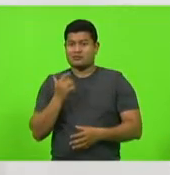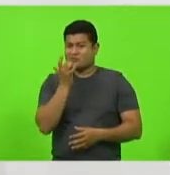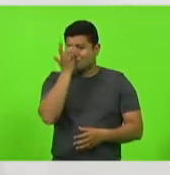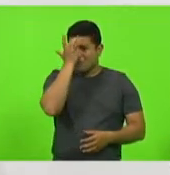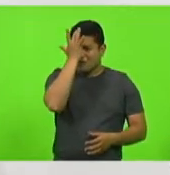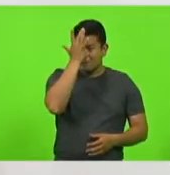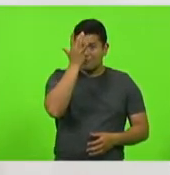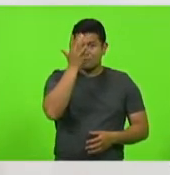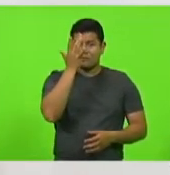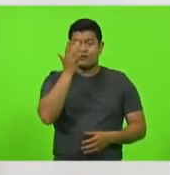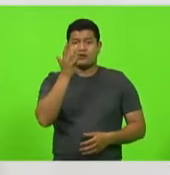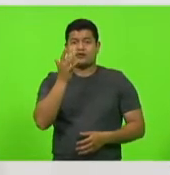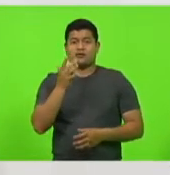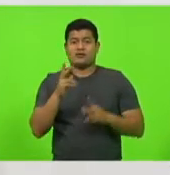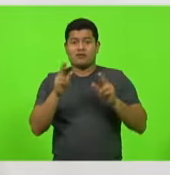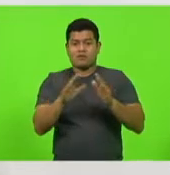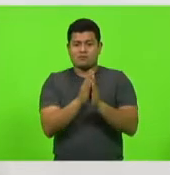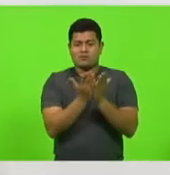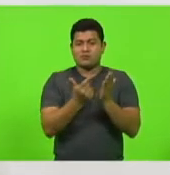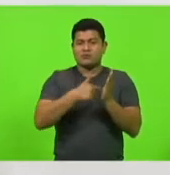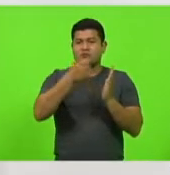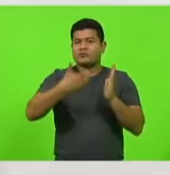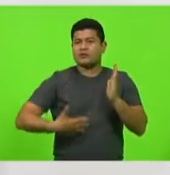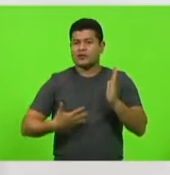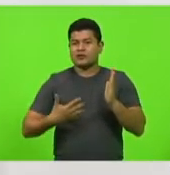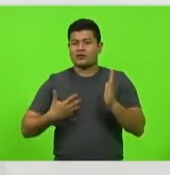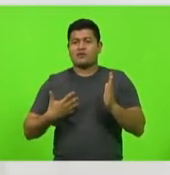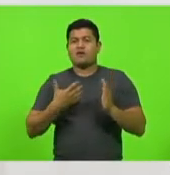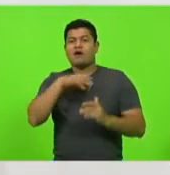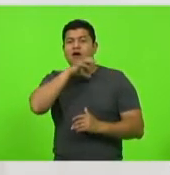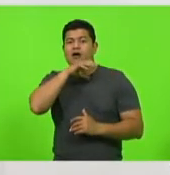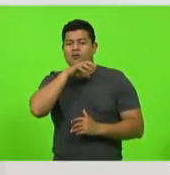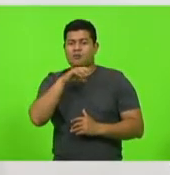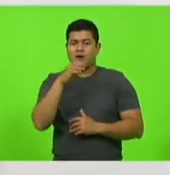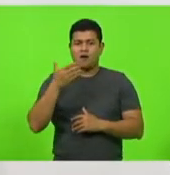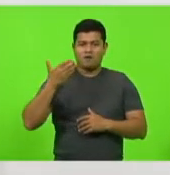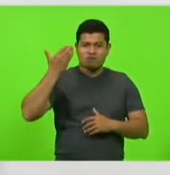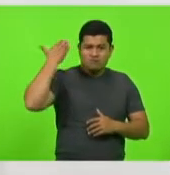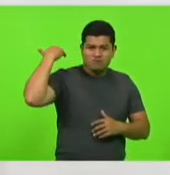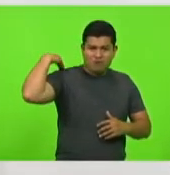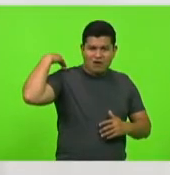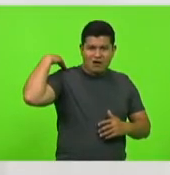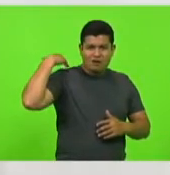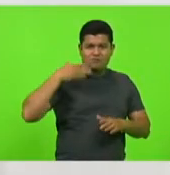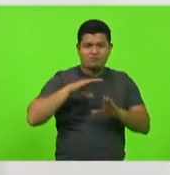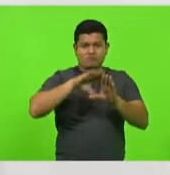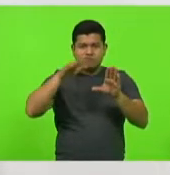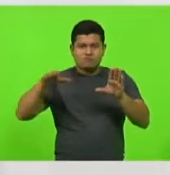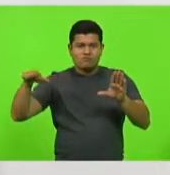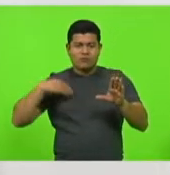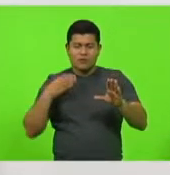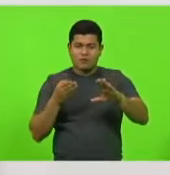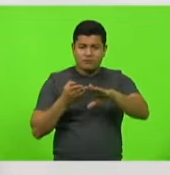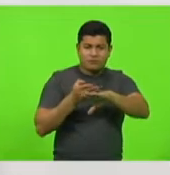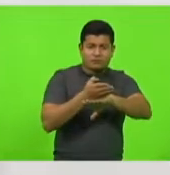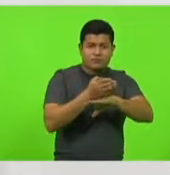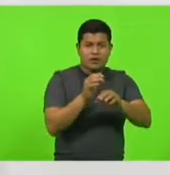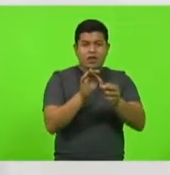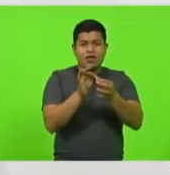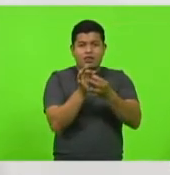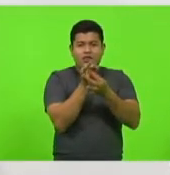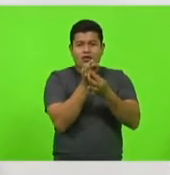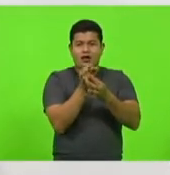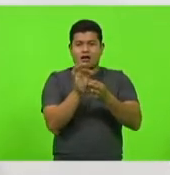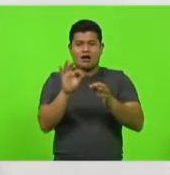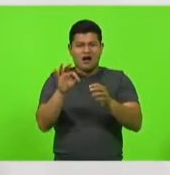agulha, como diz a Bíblia, do que o grupo dos outros 10 mexer no despacho de alguém. Seja lá quem for,